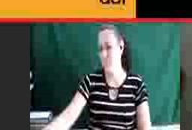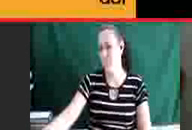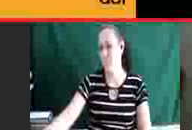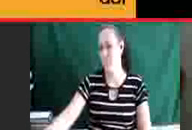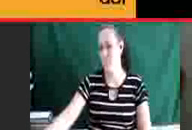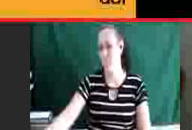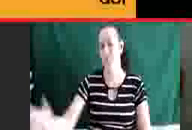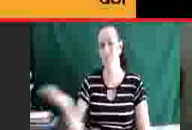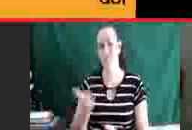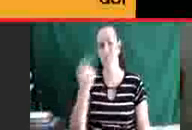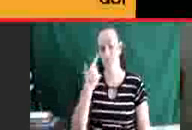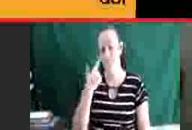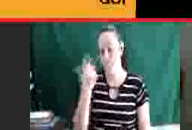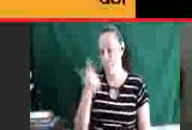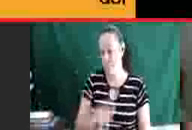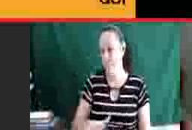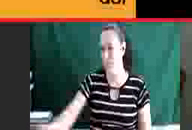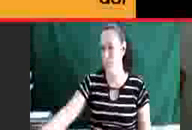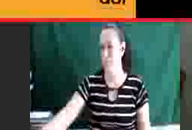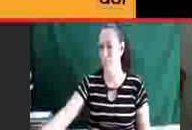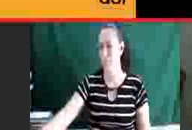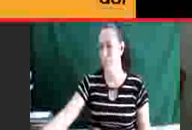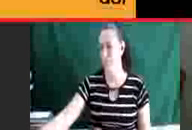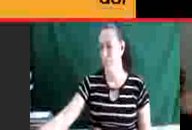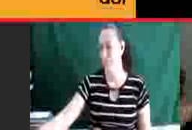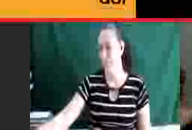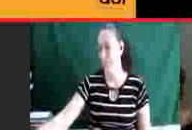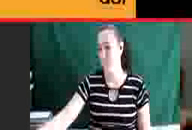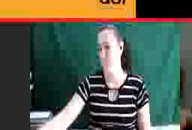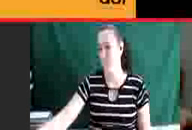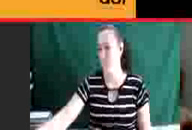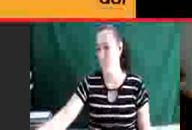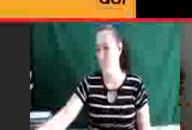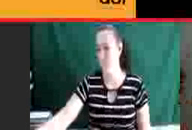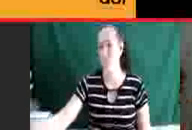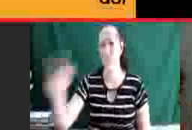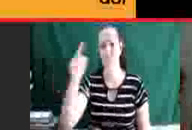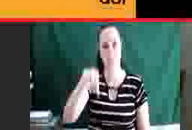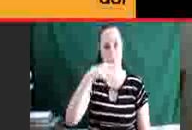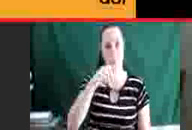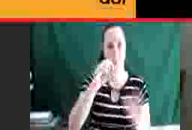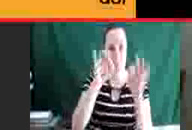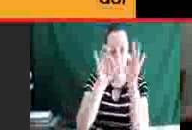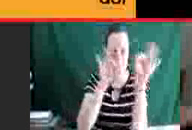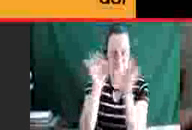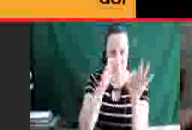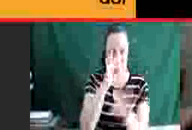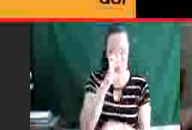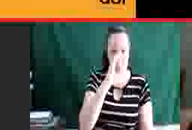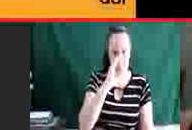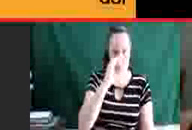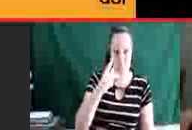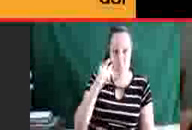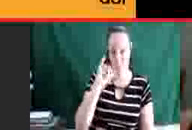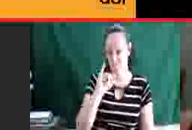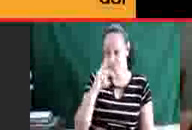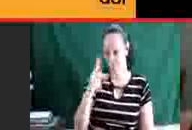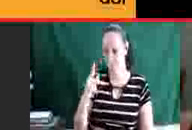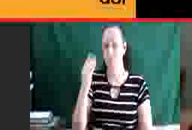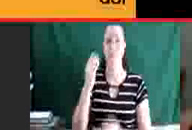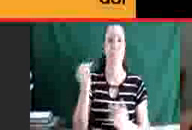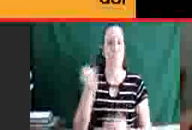www.patricia.bio.br? Lembre-se de que os servidores raiz não sabem isso. Eles conhecem apenas os domínios principais, os domínios de primeiro nível. O servidor